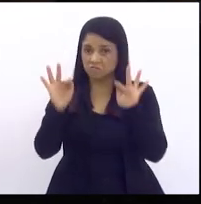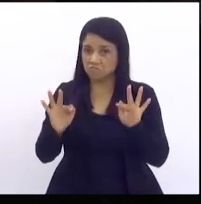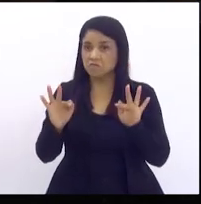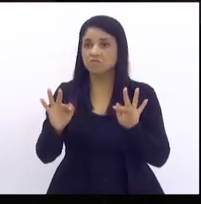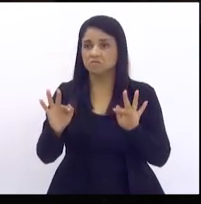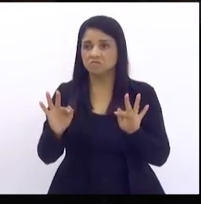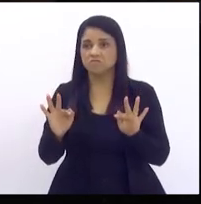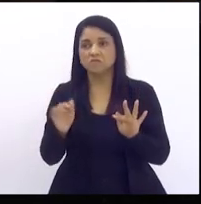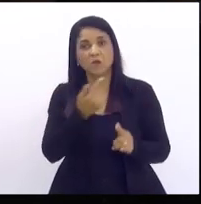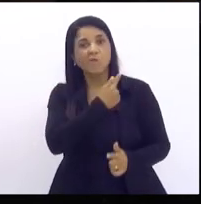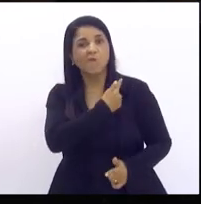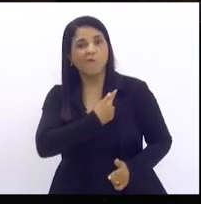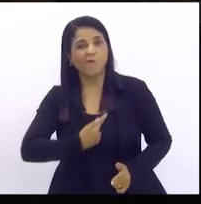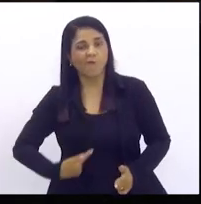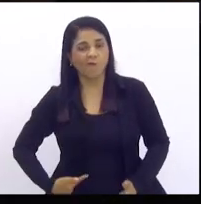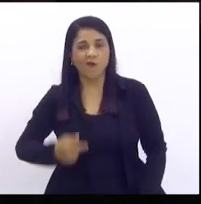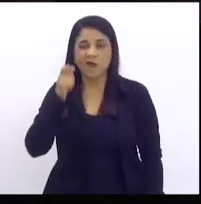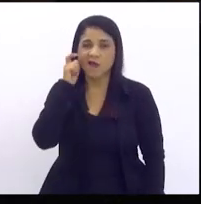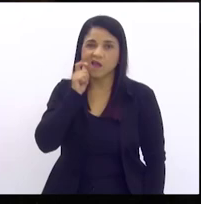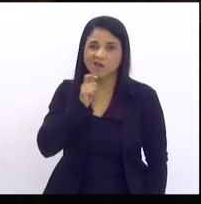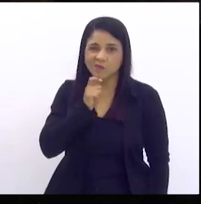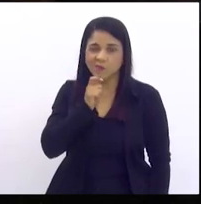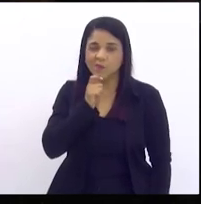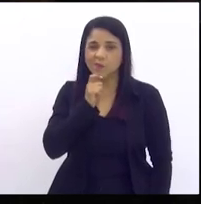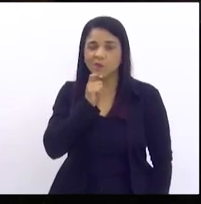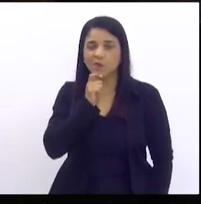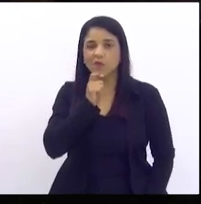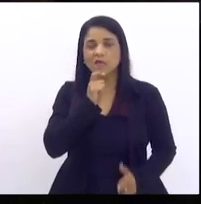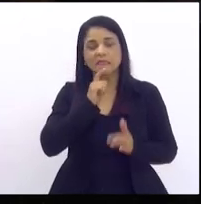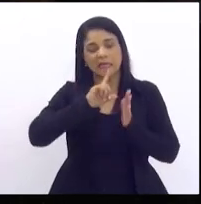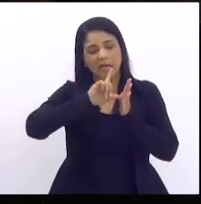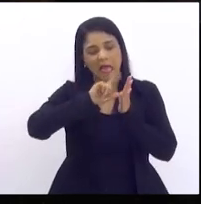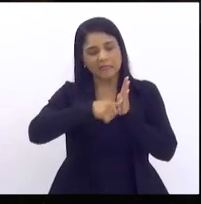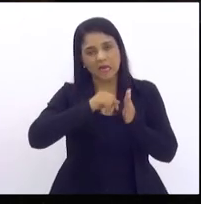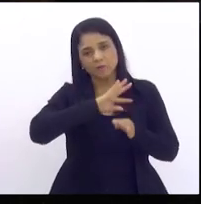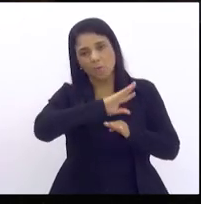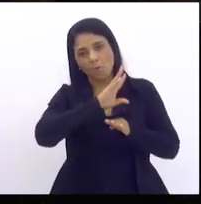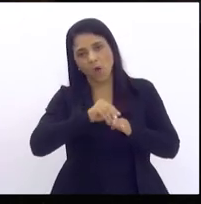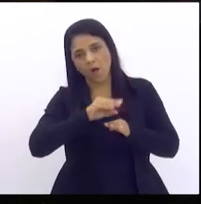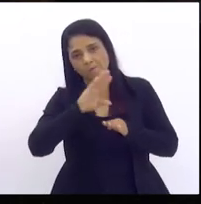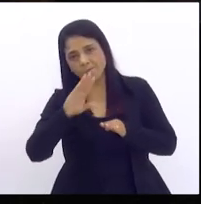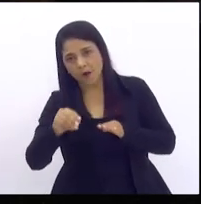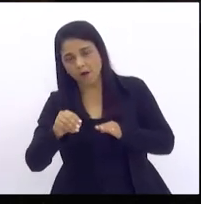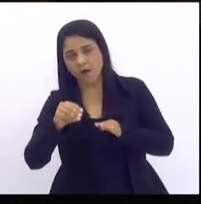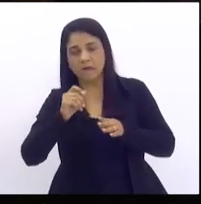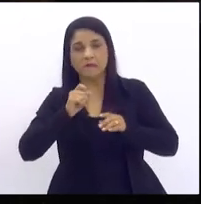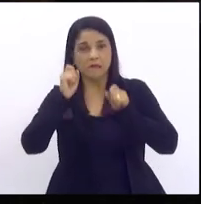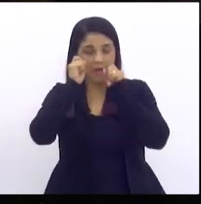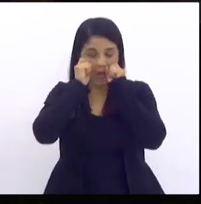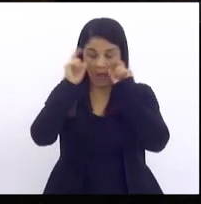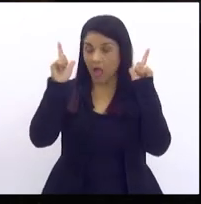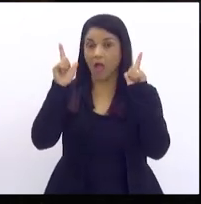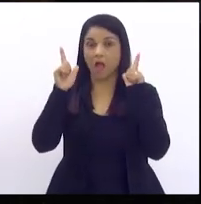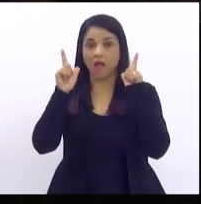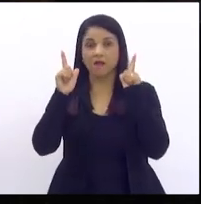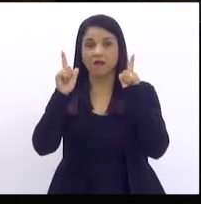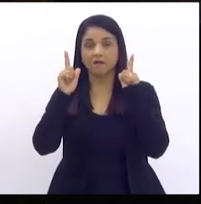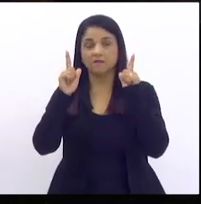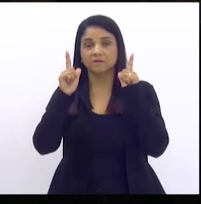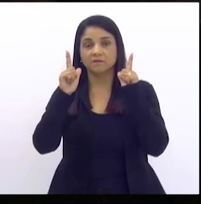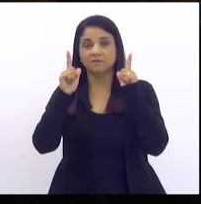governador, ainda que com muito atraso, tenha acordado para algo que